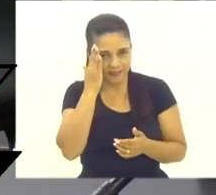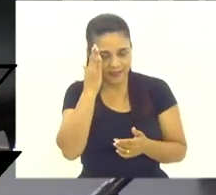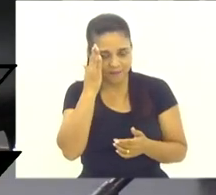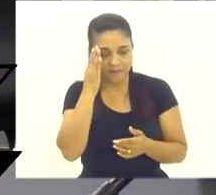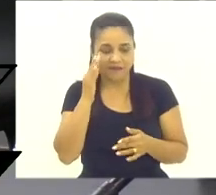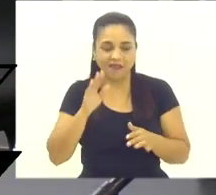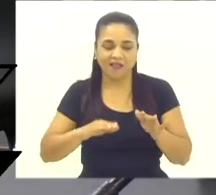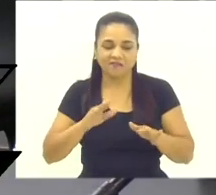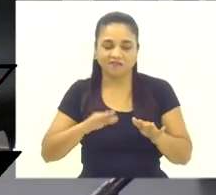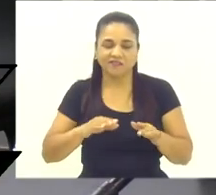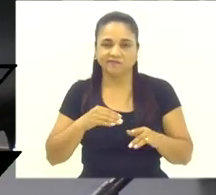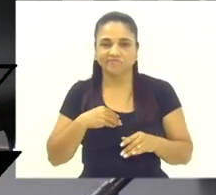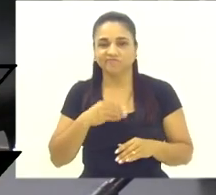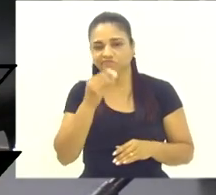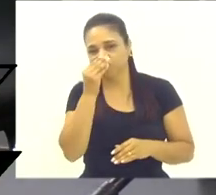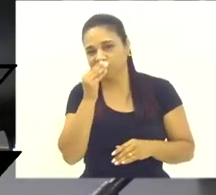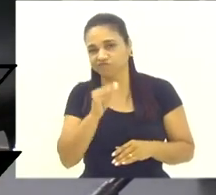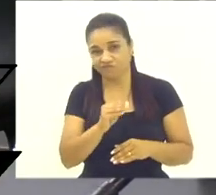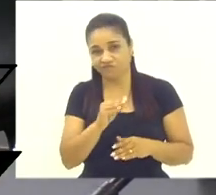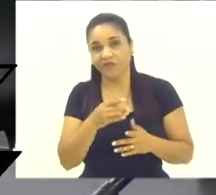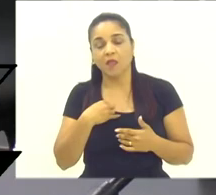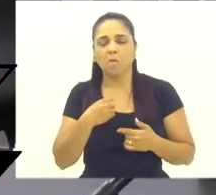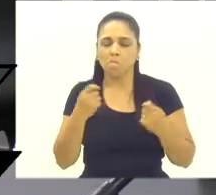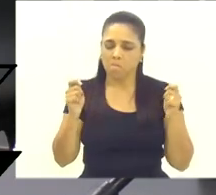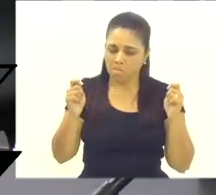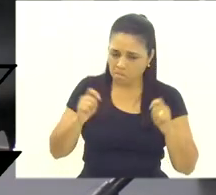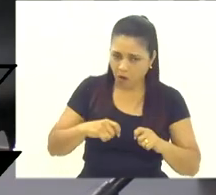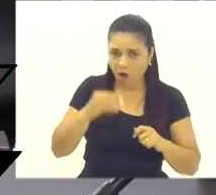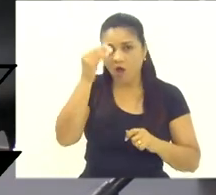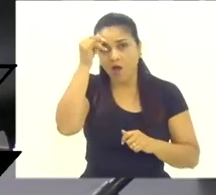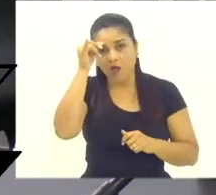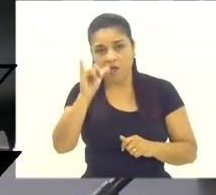tomados muitas vezes e que eles podem evitar